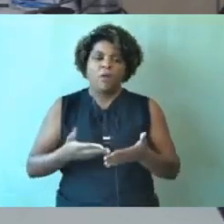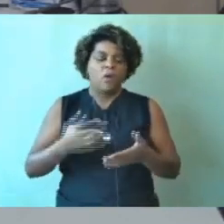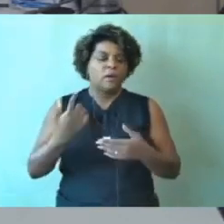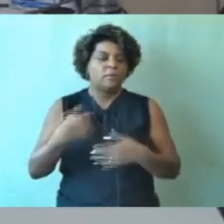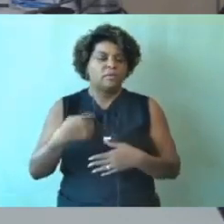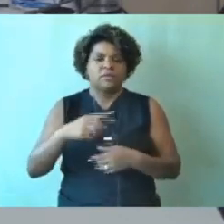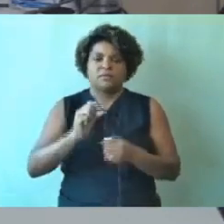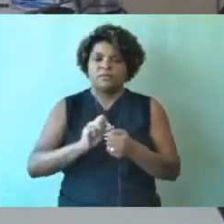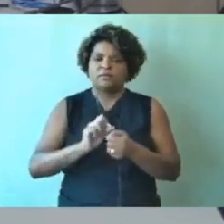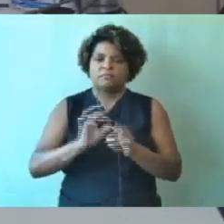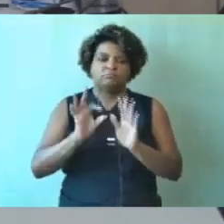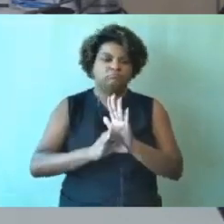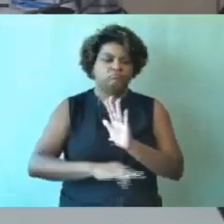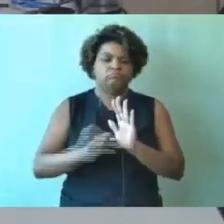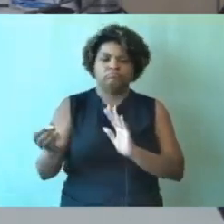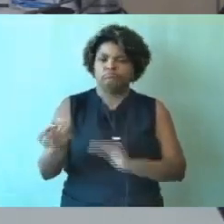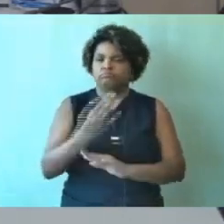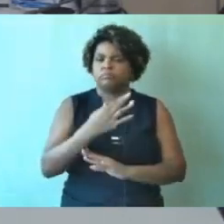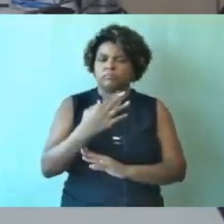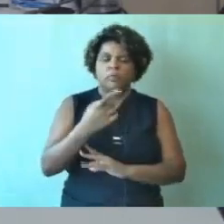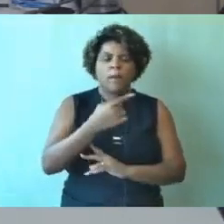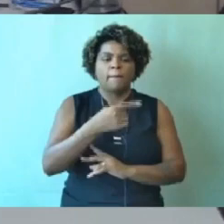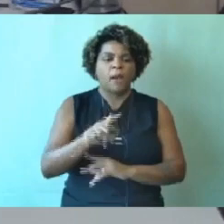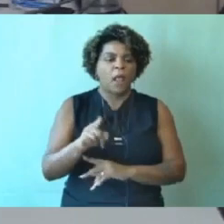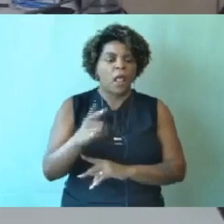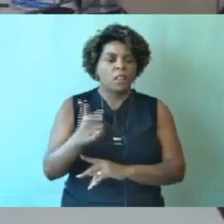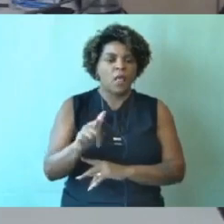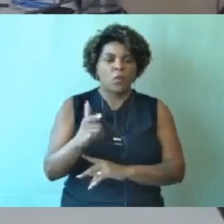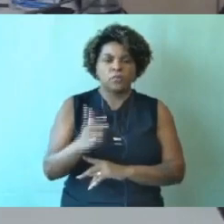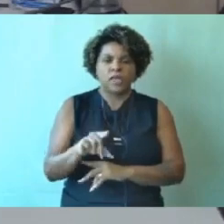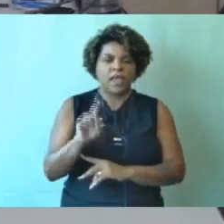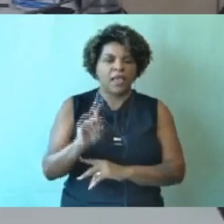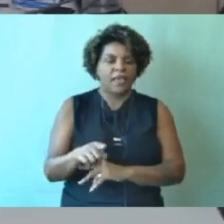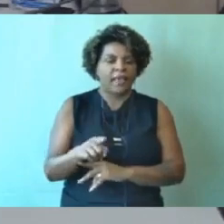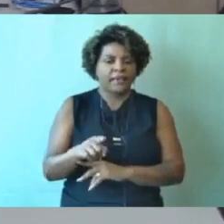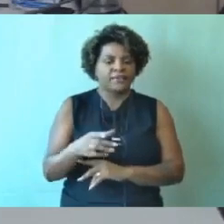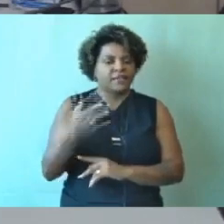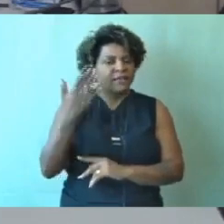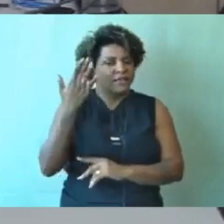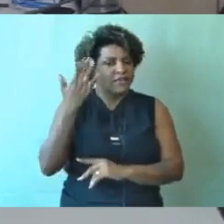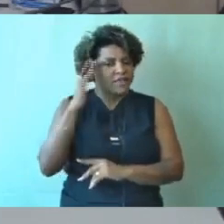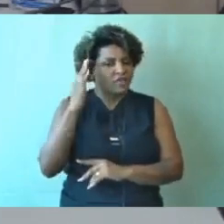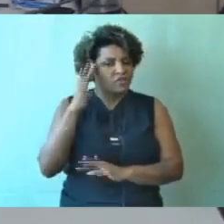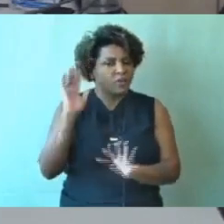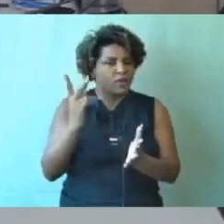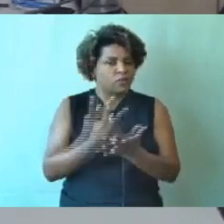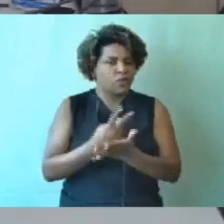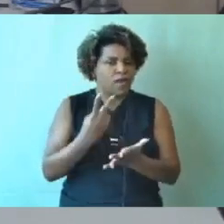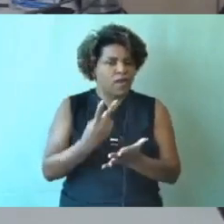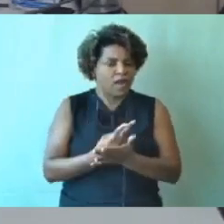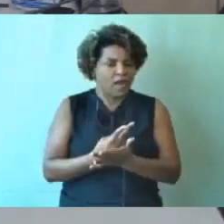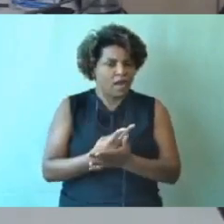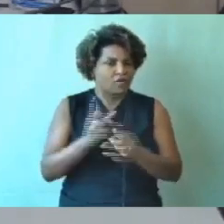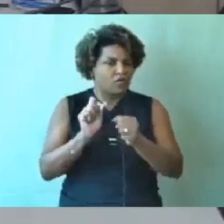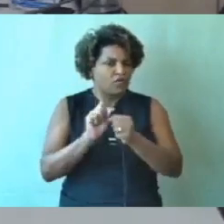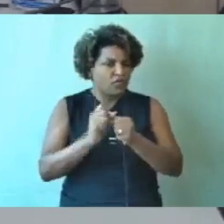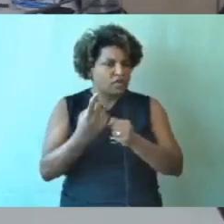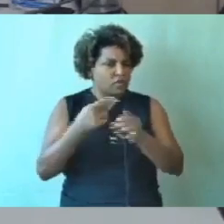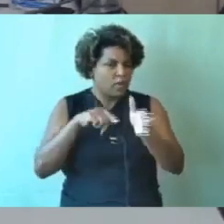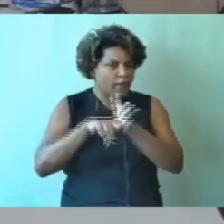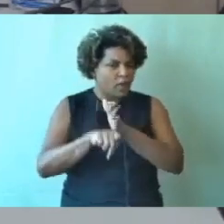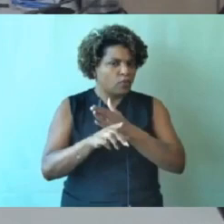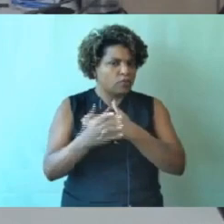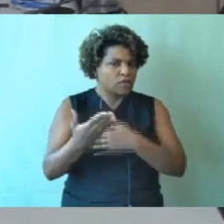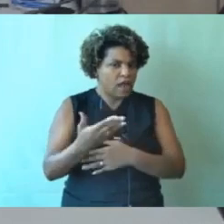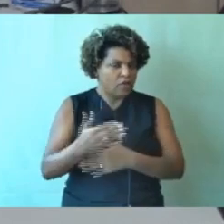ter essas inconsistências no caminho. Inclusive, vou te fazer uma pergunta que ela já aponta, ao meu ver, uma incongruência. Não vou falar nem